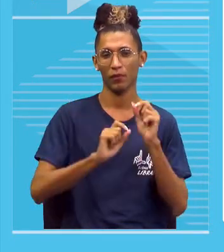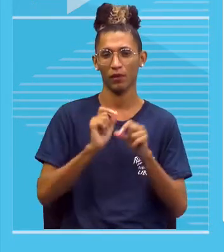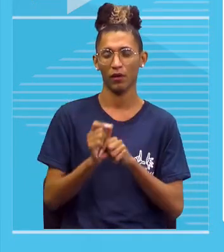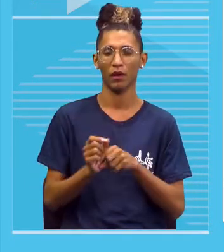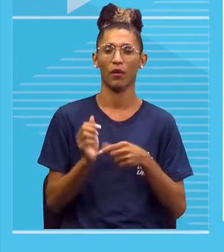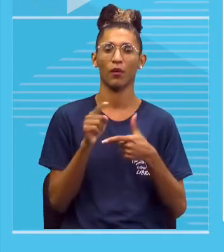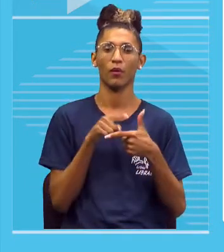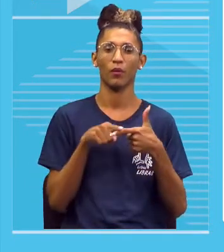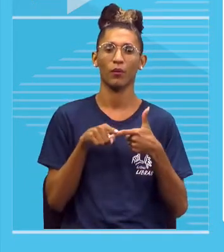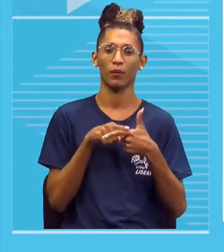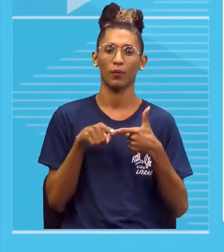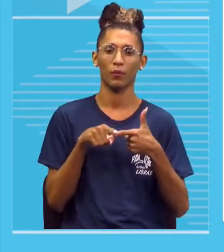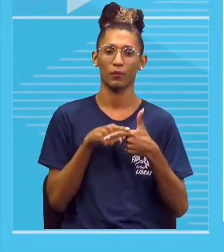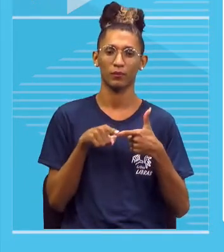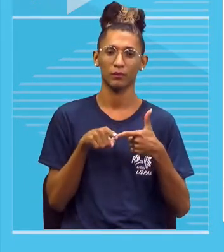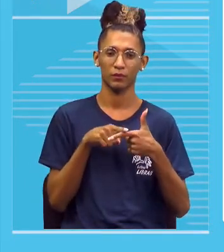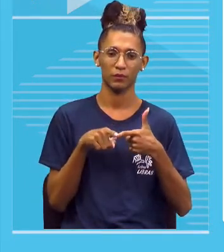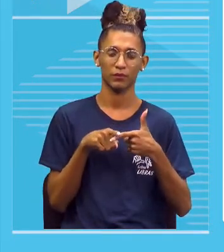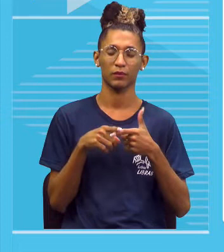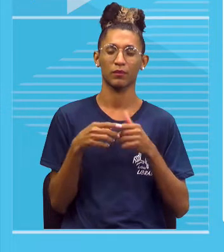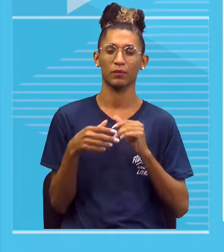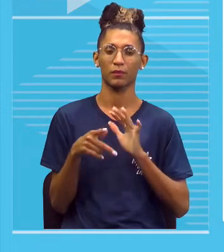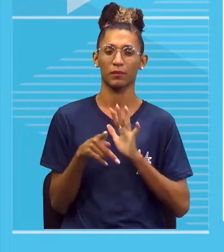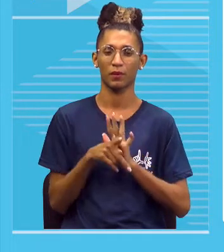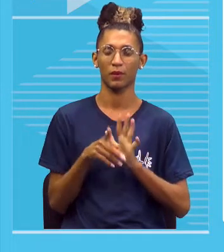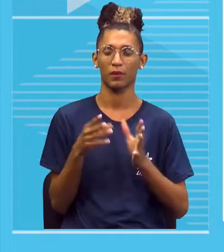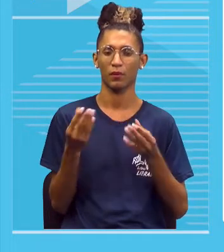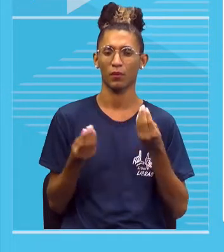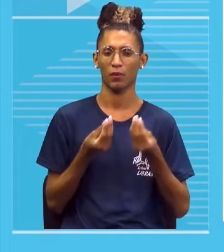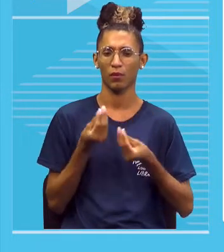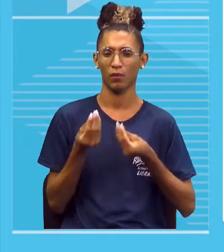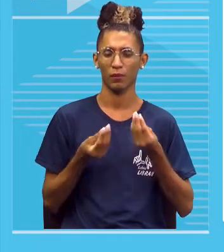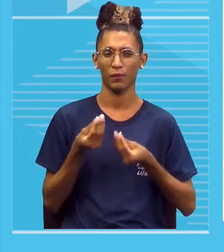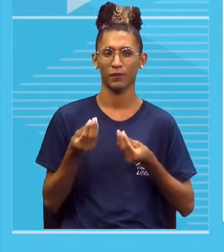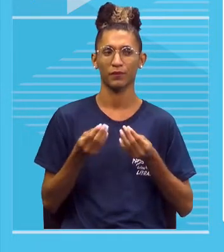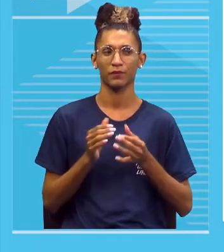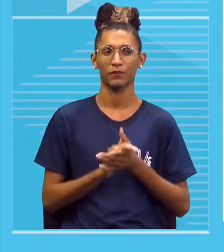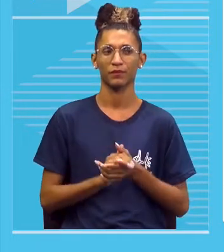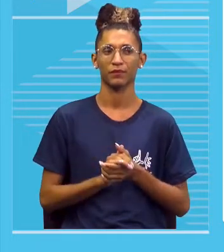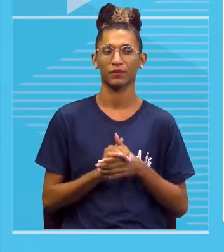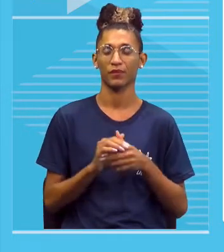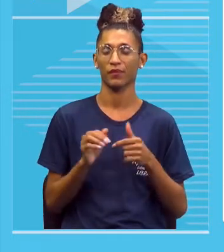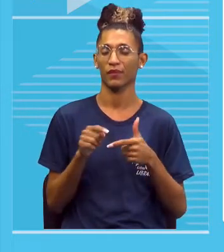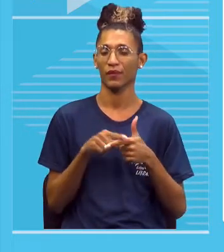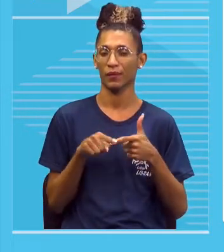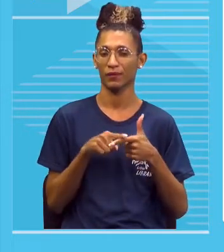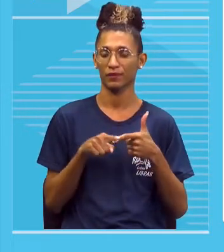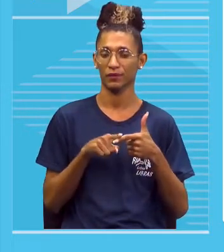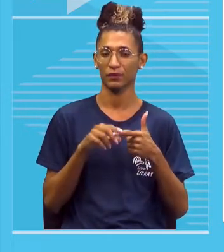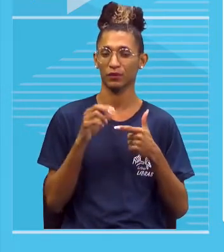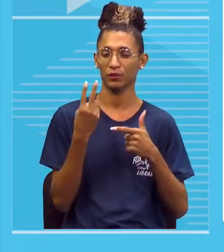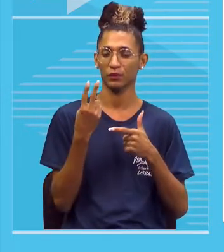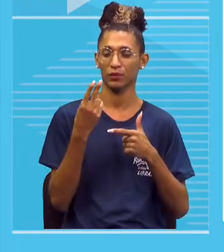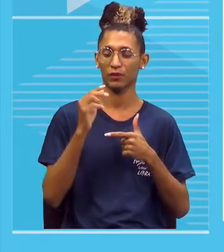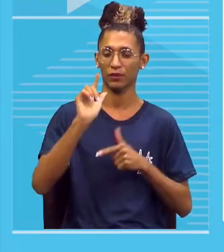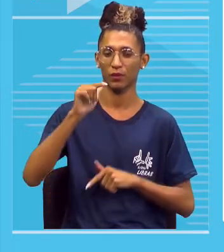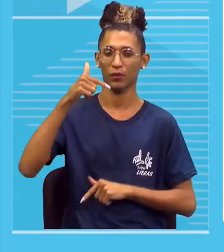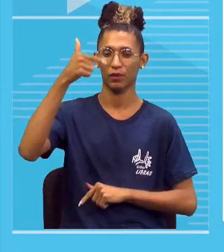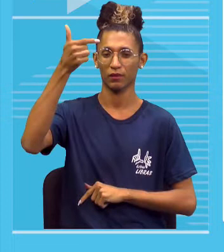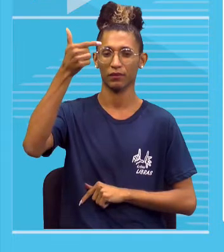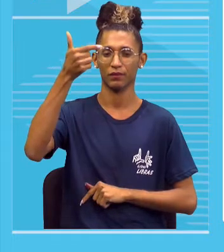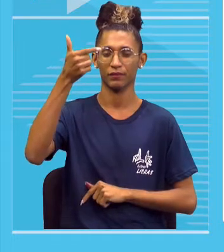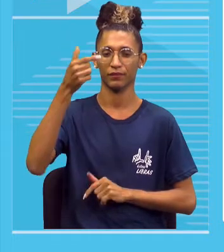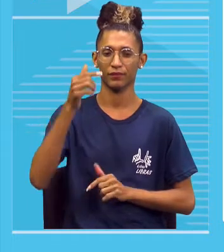do Cosseno do duplo arco né ou seja o cosseno de duas vezes 135